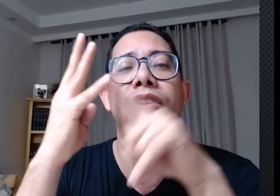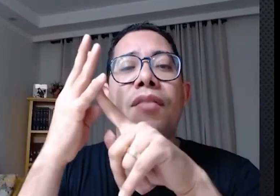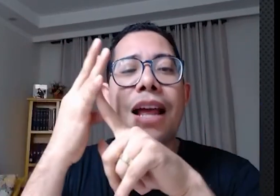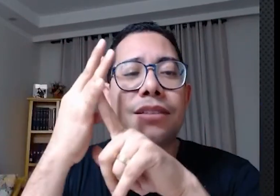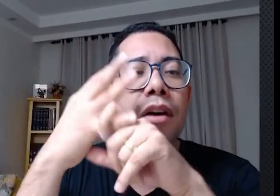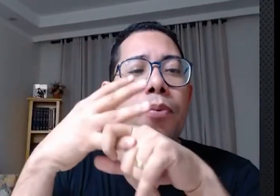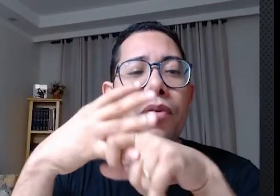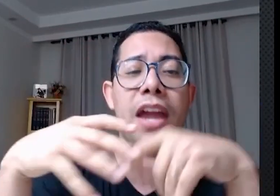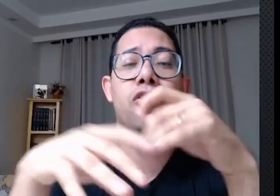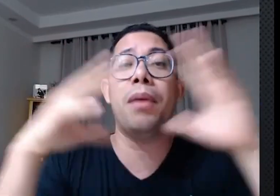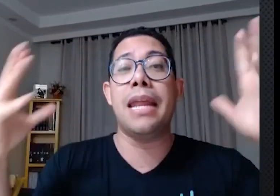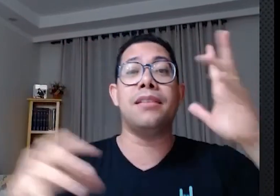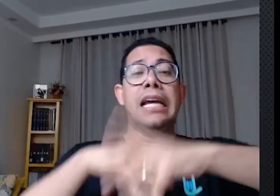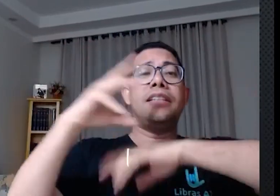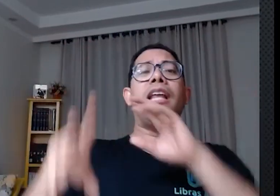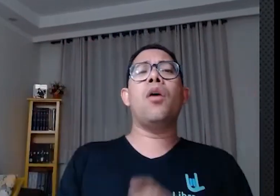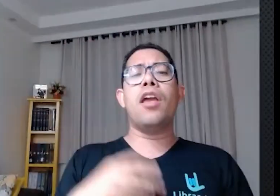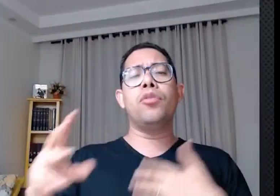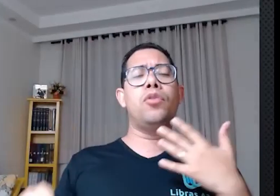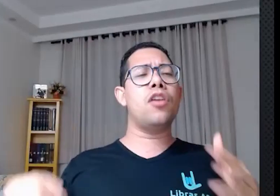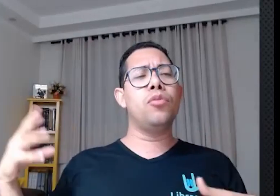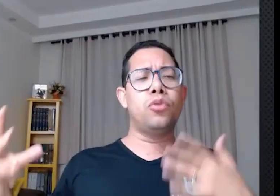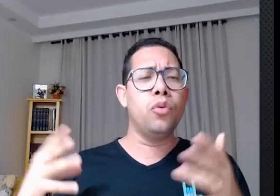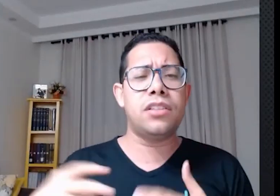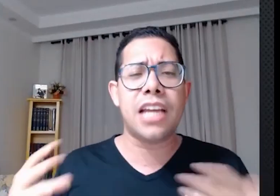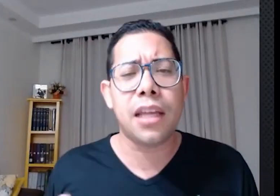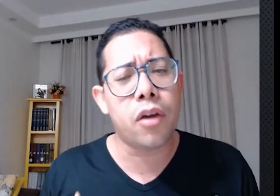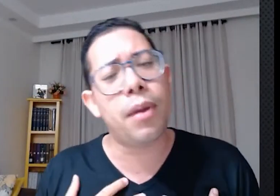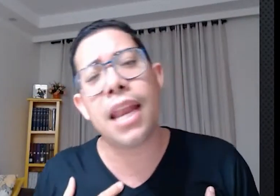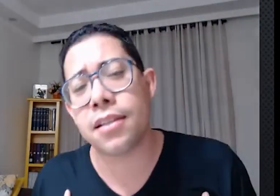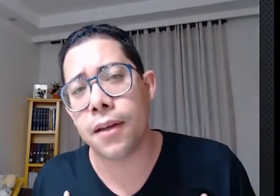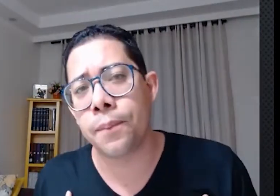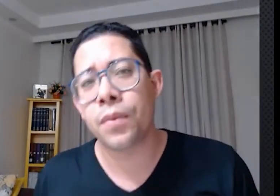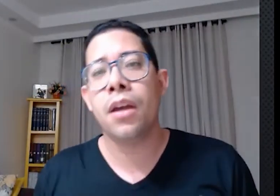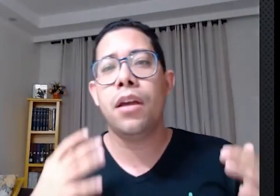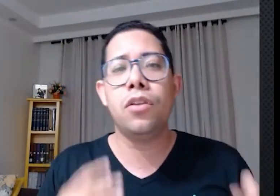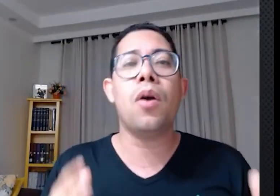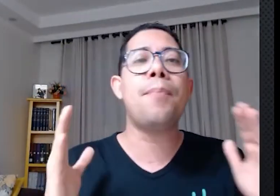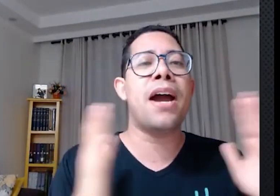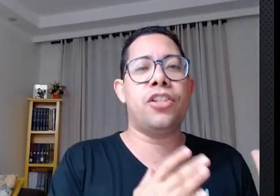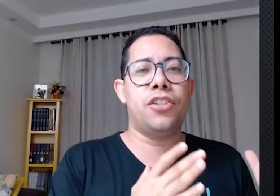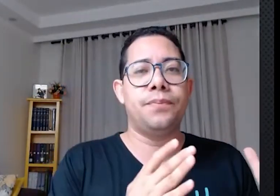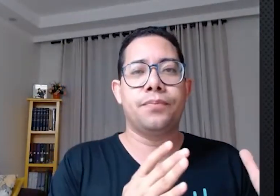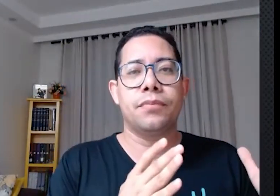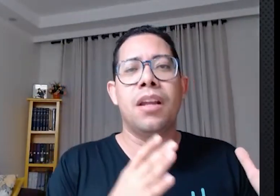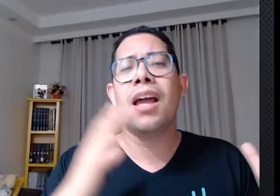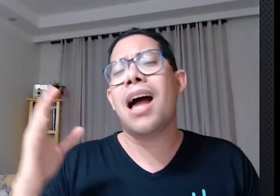do livro de revelação, profético, beleza, você entendeu o resumo do resumo, tudo isso você já entendeu, beleza, isso é uma